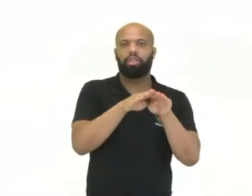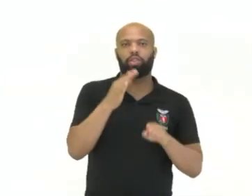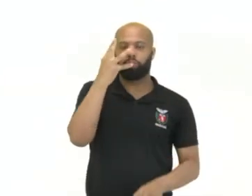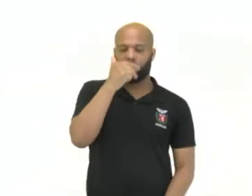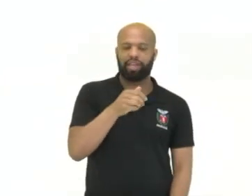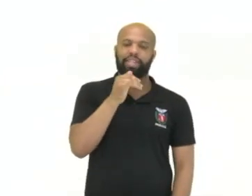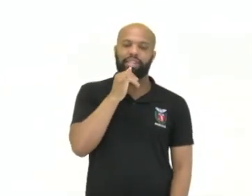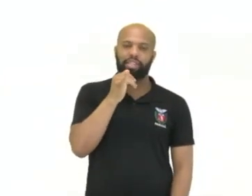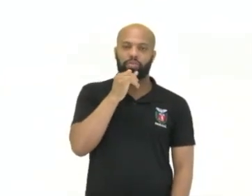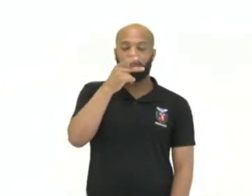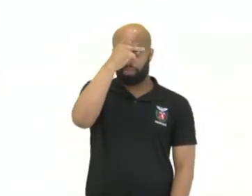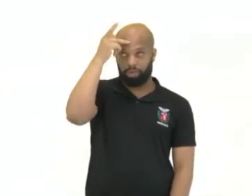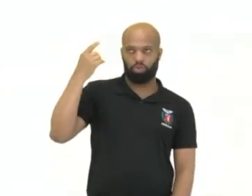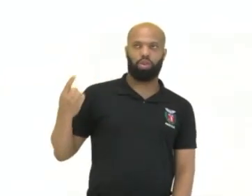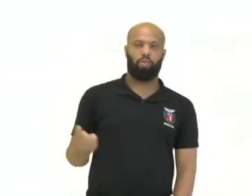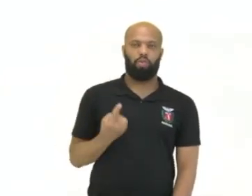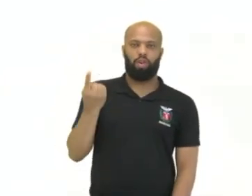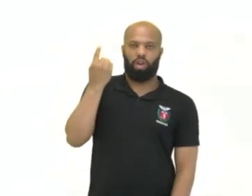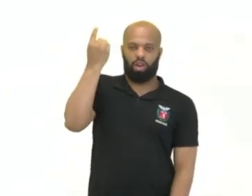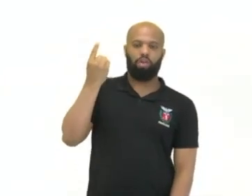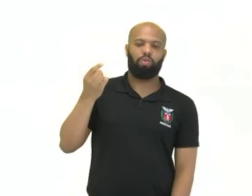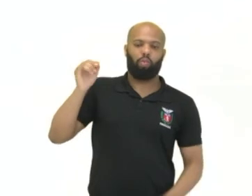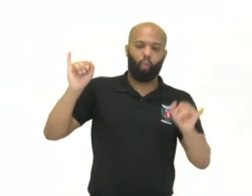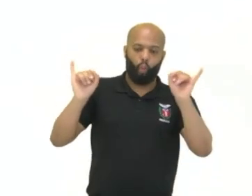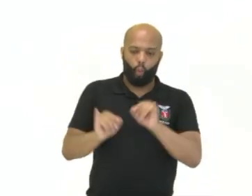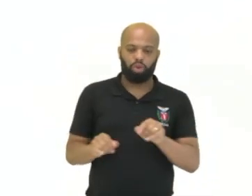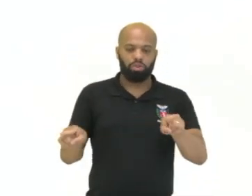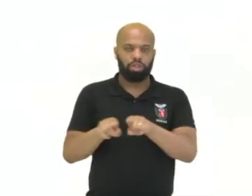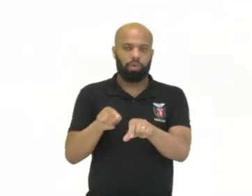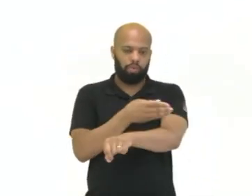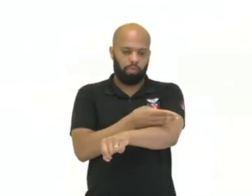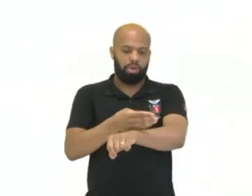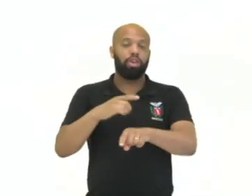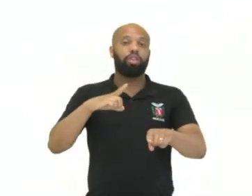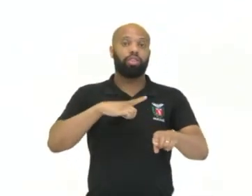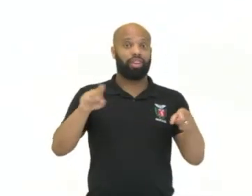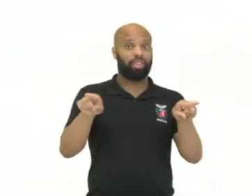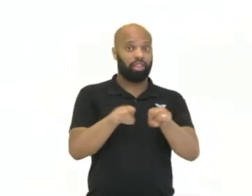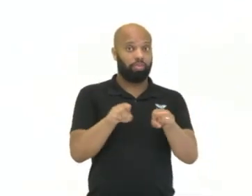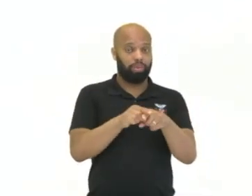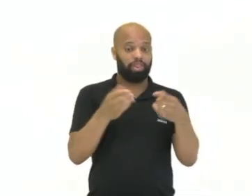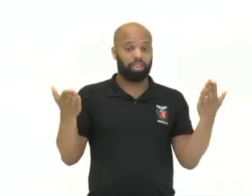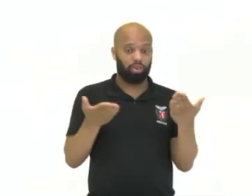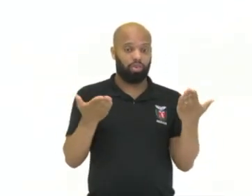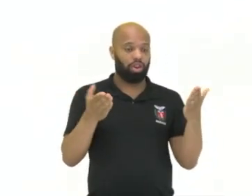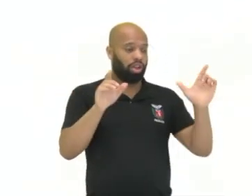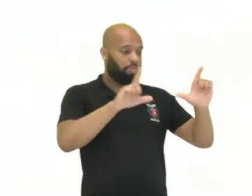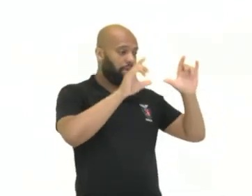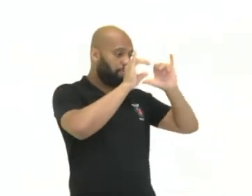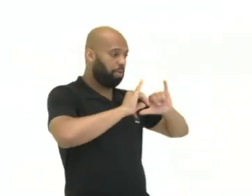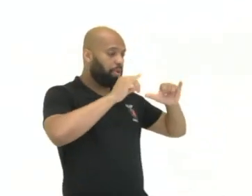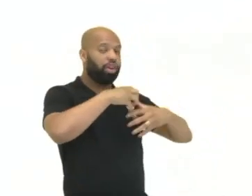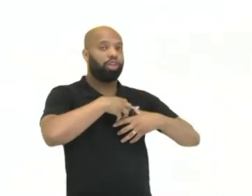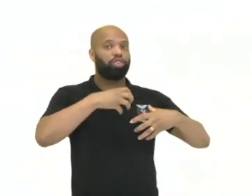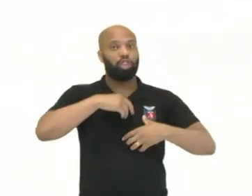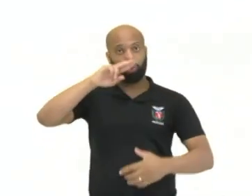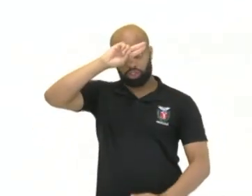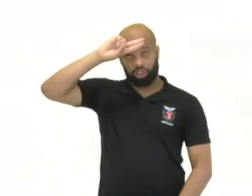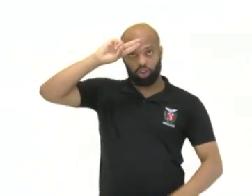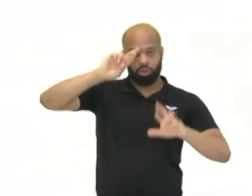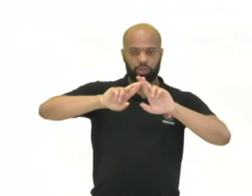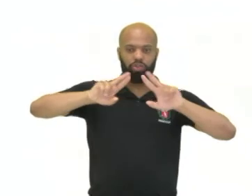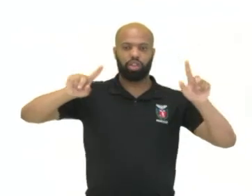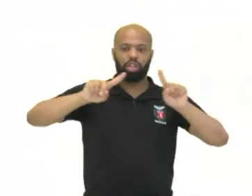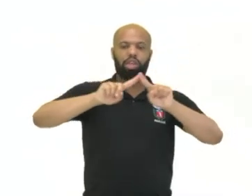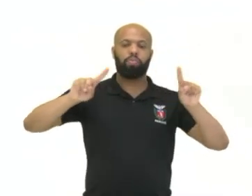magro e alto. Algumas propagandas já trazem em seu elenco atores que fogem desse estereótipo, mas é preciso